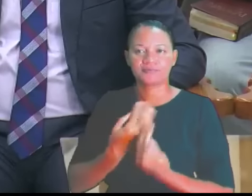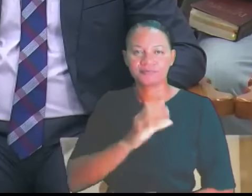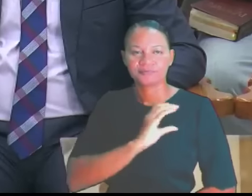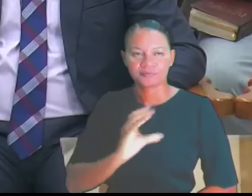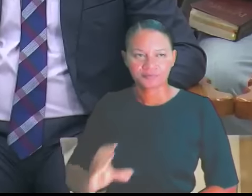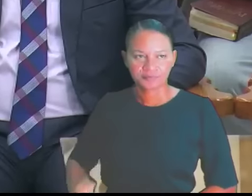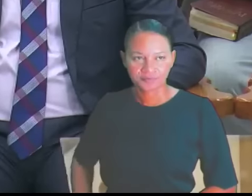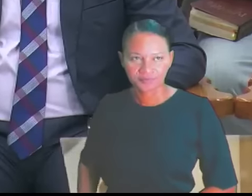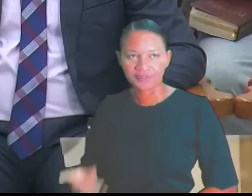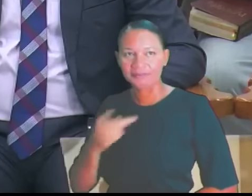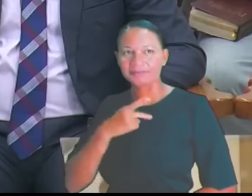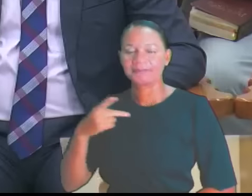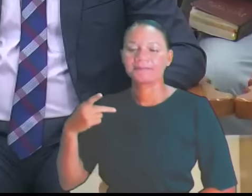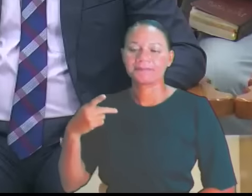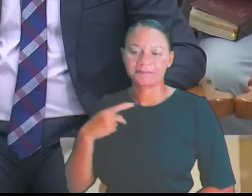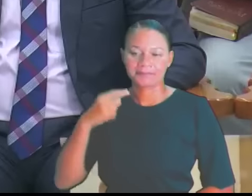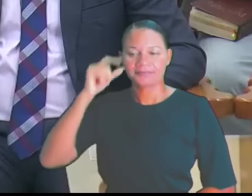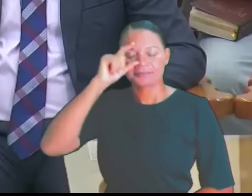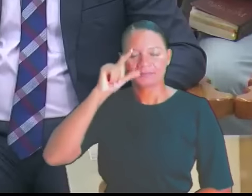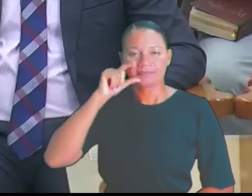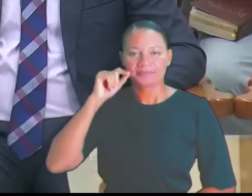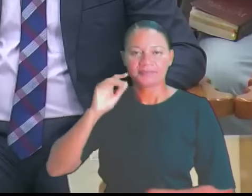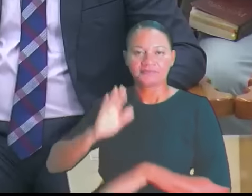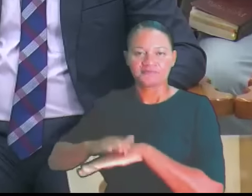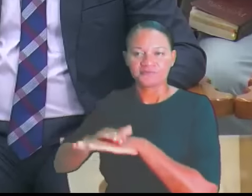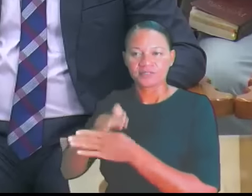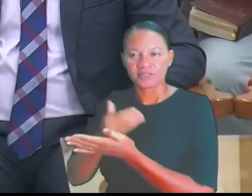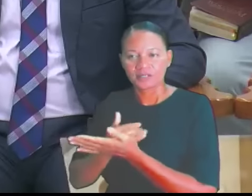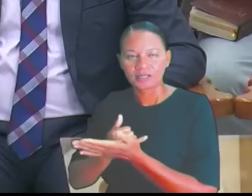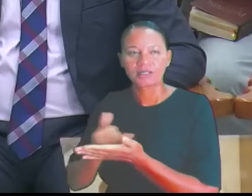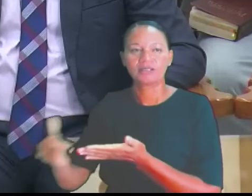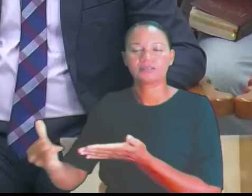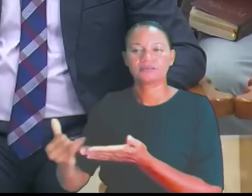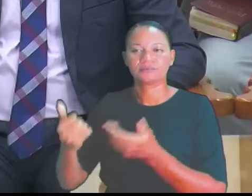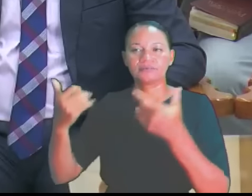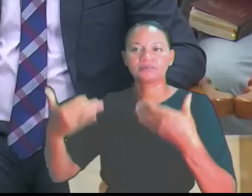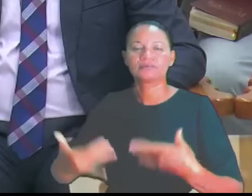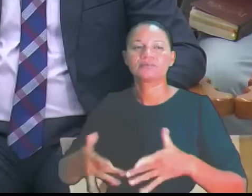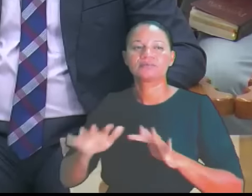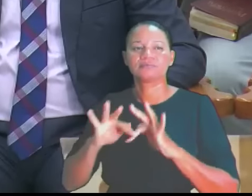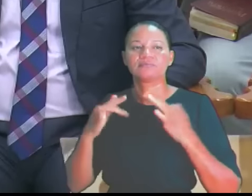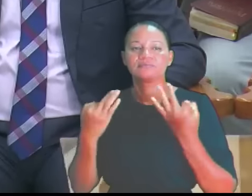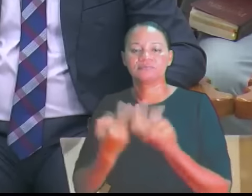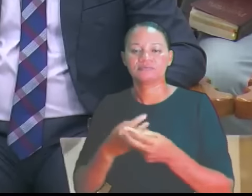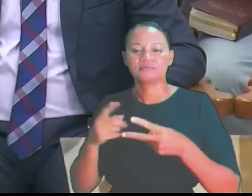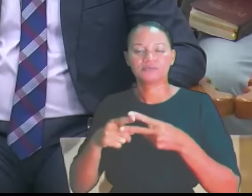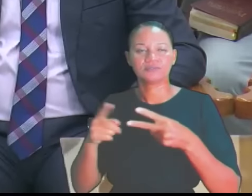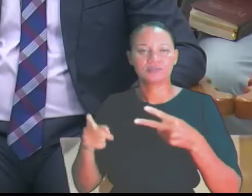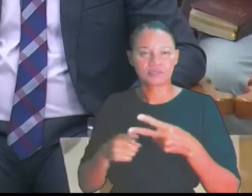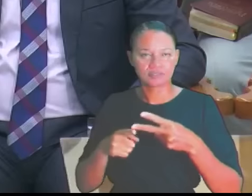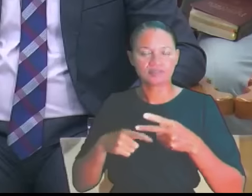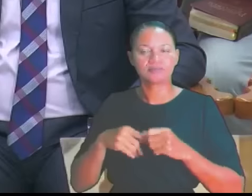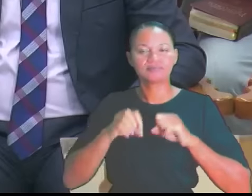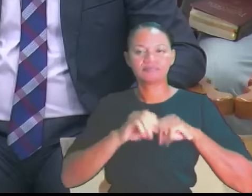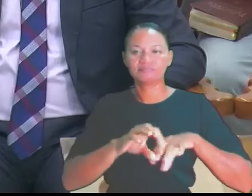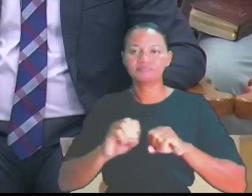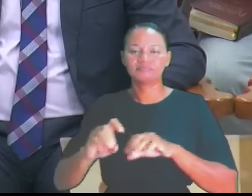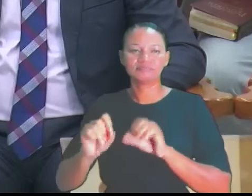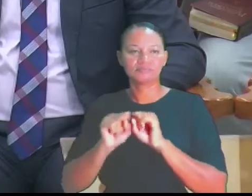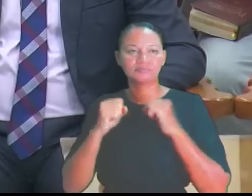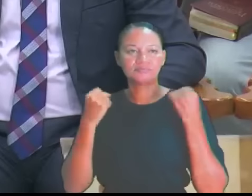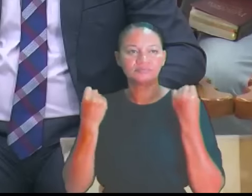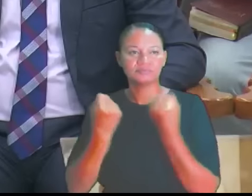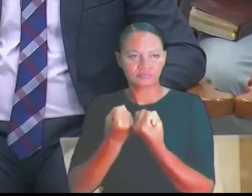Oswaldo fazendo o prefácio desse livro sobre famílias. São dois temas que nós ministramos, irmãos, seminários. Esse